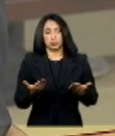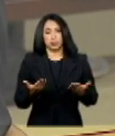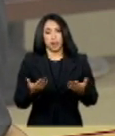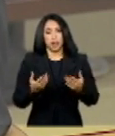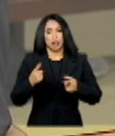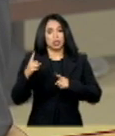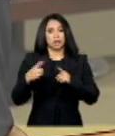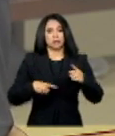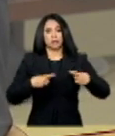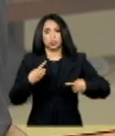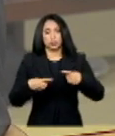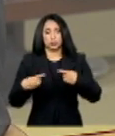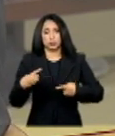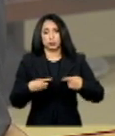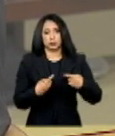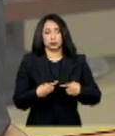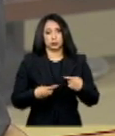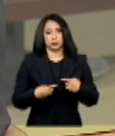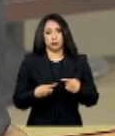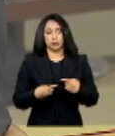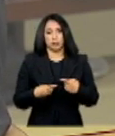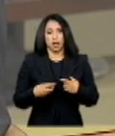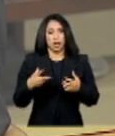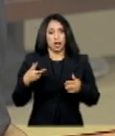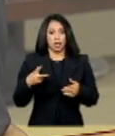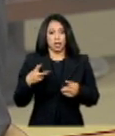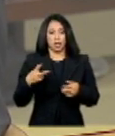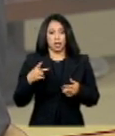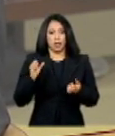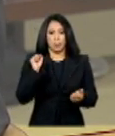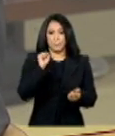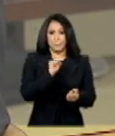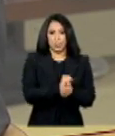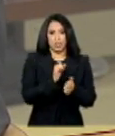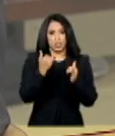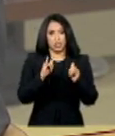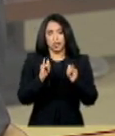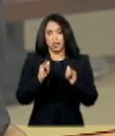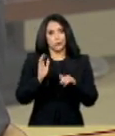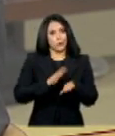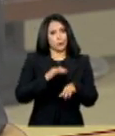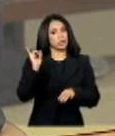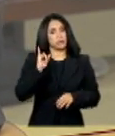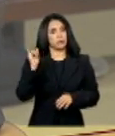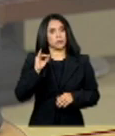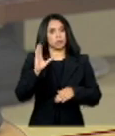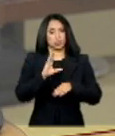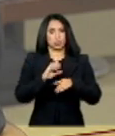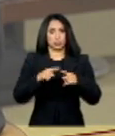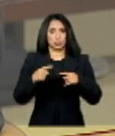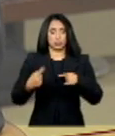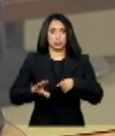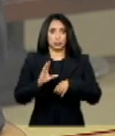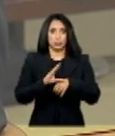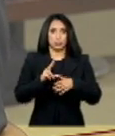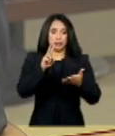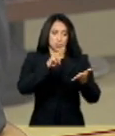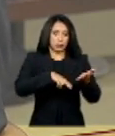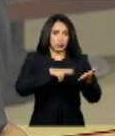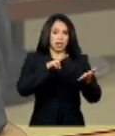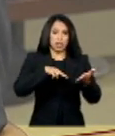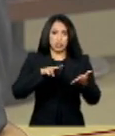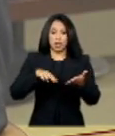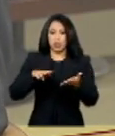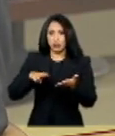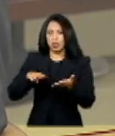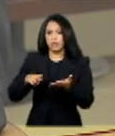discussões essa matéria do corte não é matéria central da ação declaratória de constitucionalidade é só ler o teor de todas as